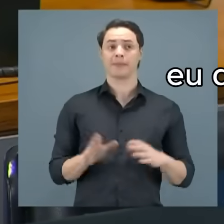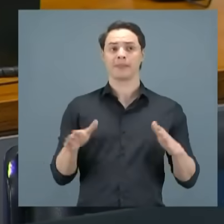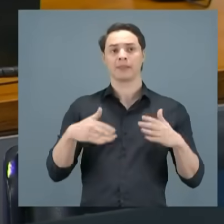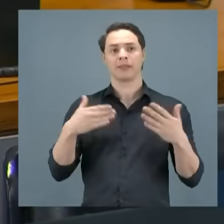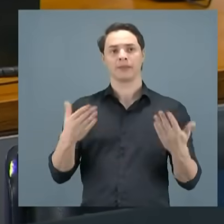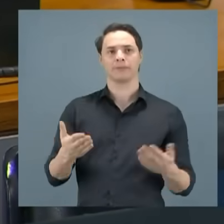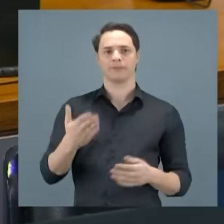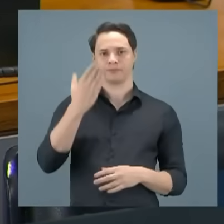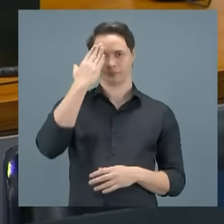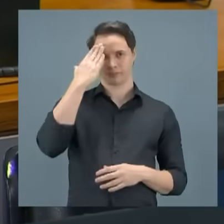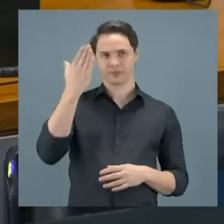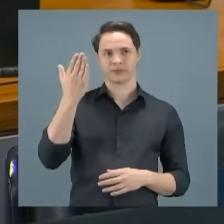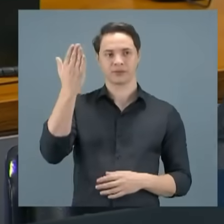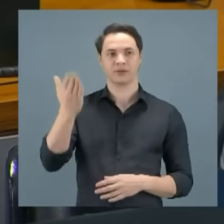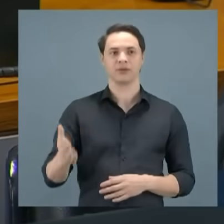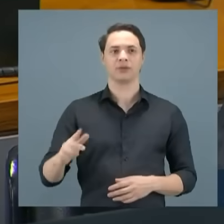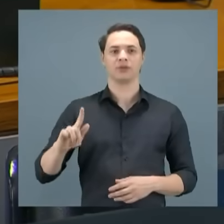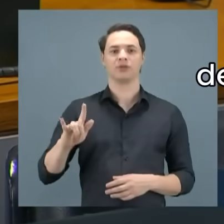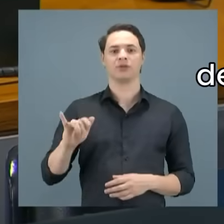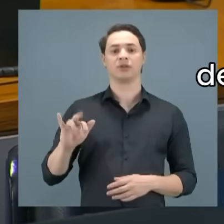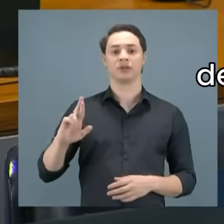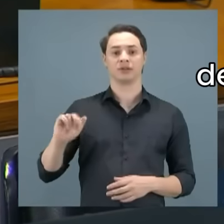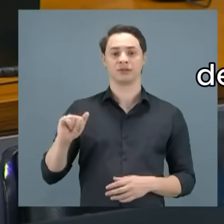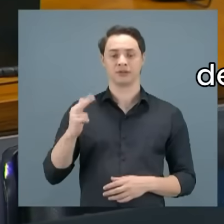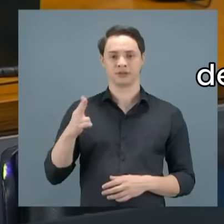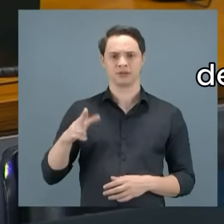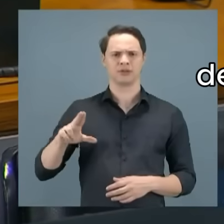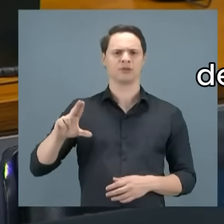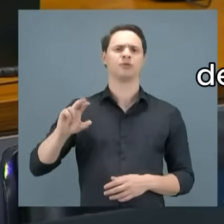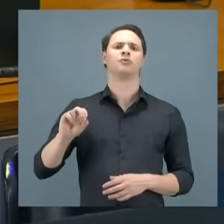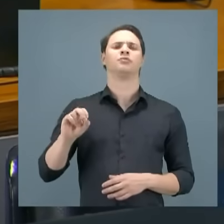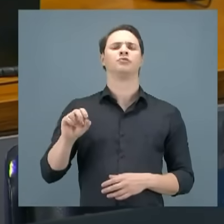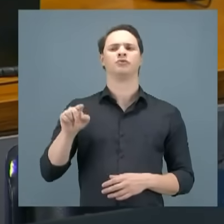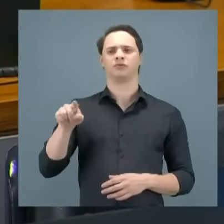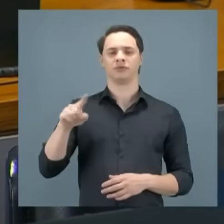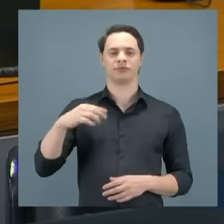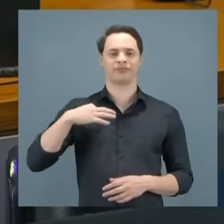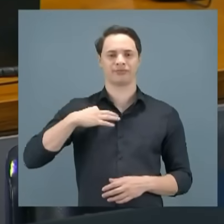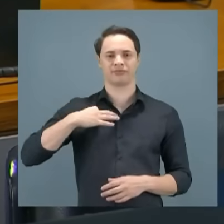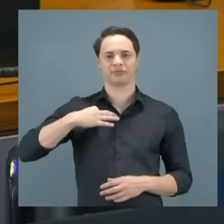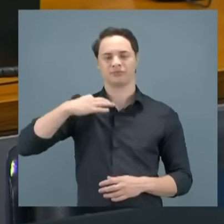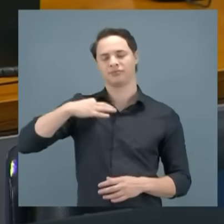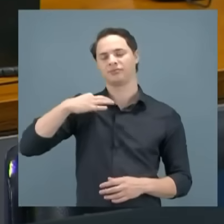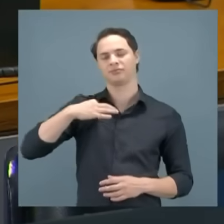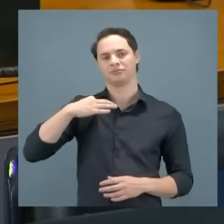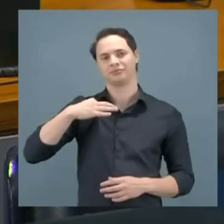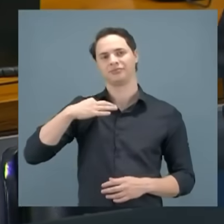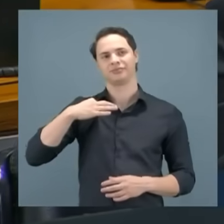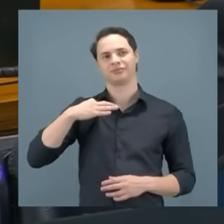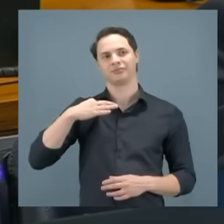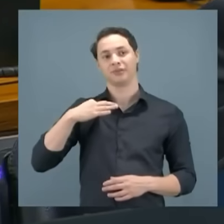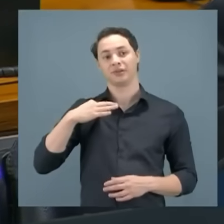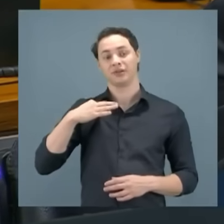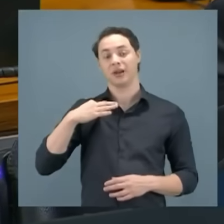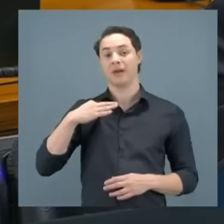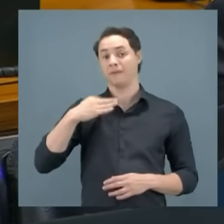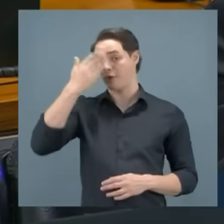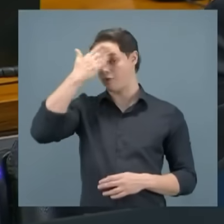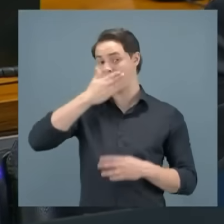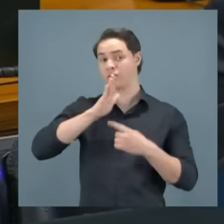Vossa Excelência, senador Girão, por ter se colocado desde o primeiro momento como candidato, expondo o que estavam tentando fazer